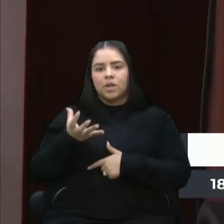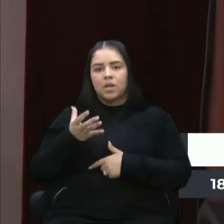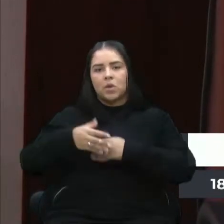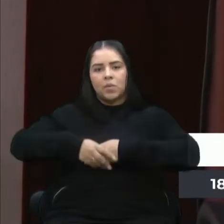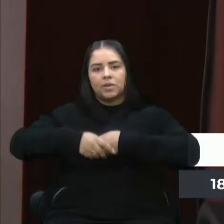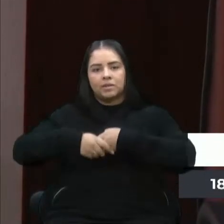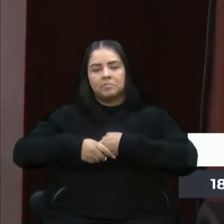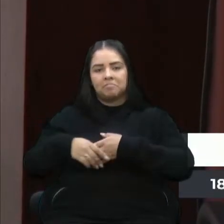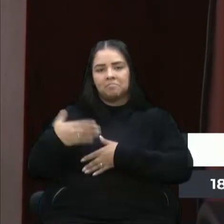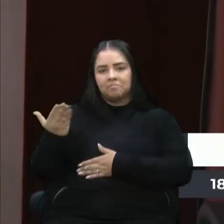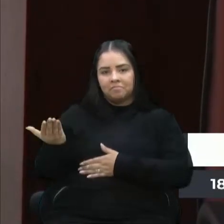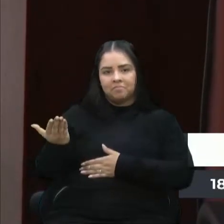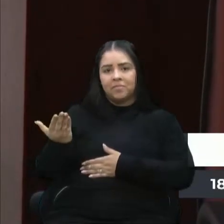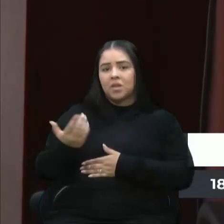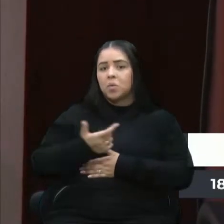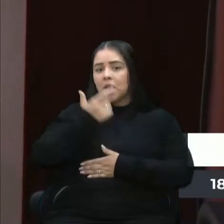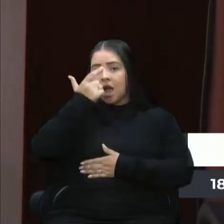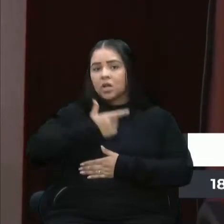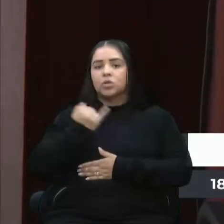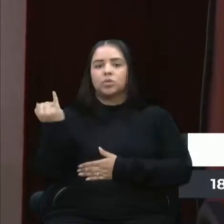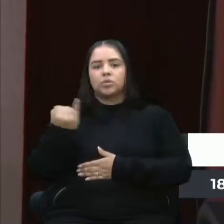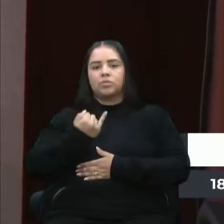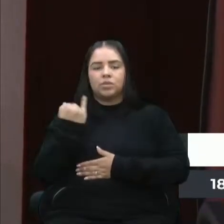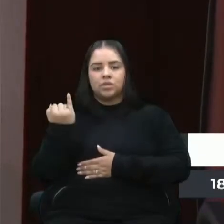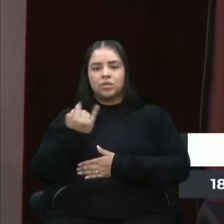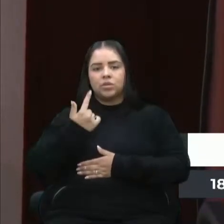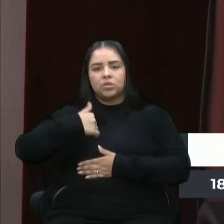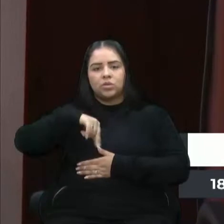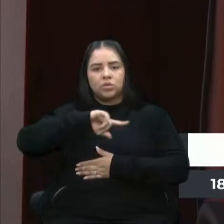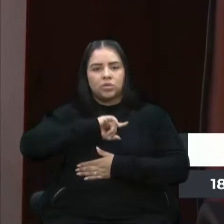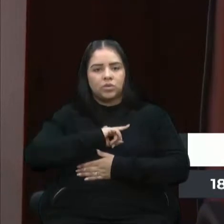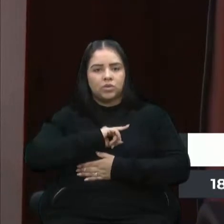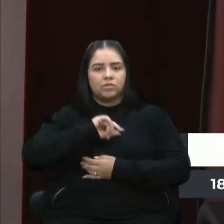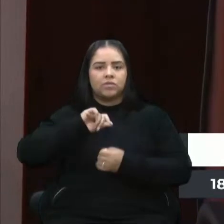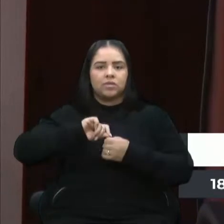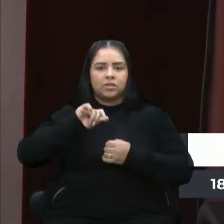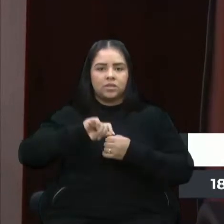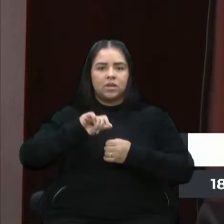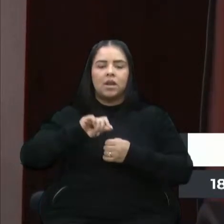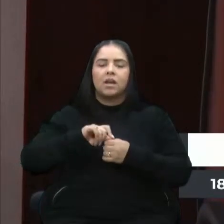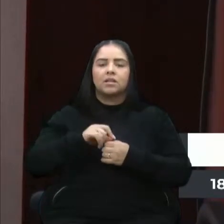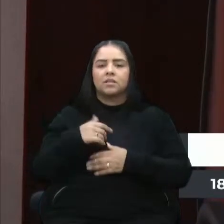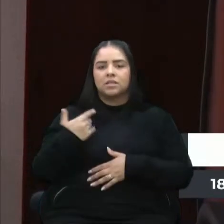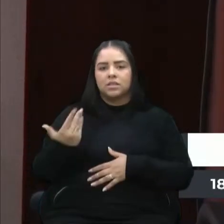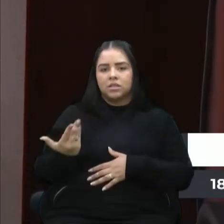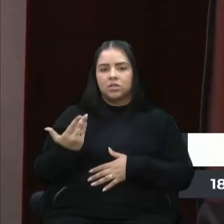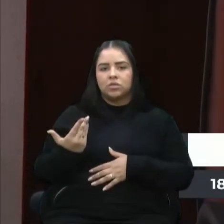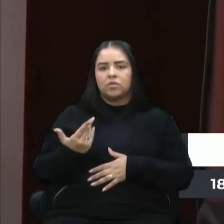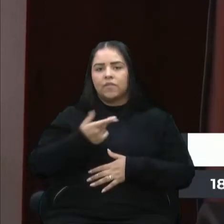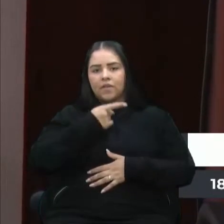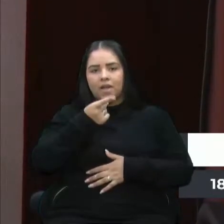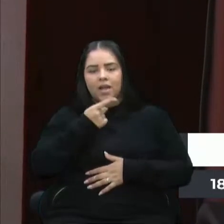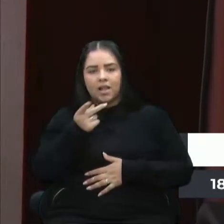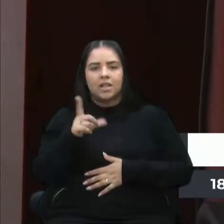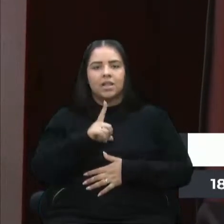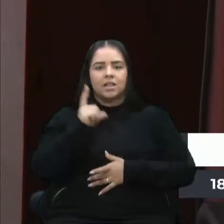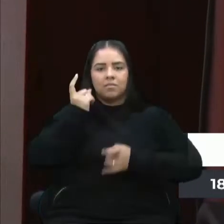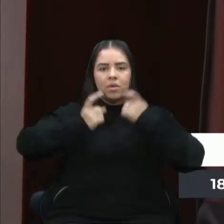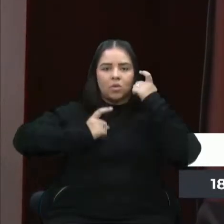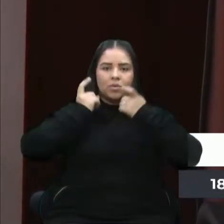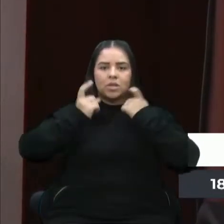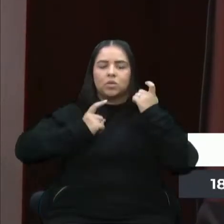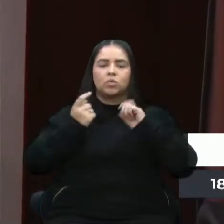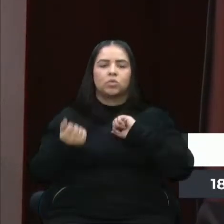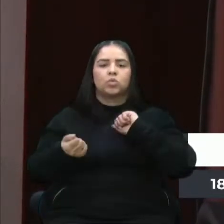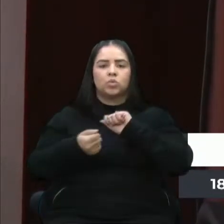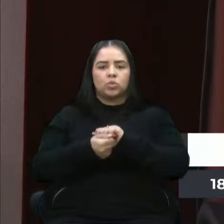né, nessa sua fala. Acho que é bem importante que a gente, enquanto casa política, se manifeste e que tenha, né, essa preocupação com essa política